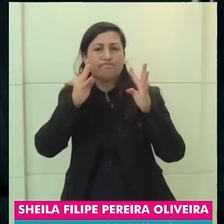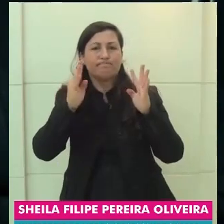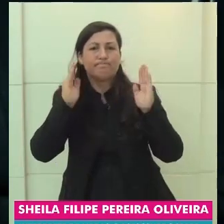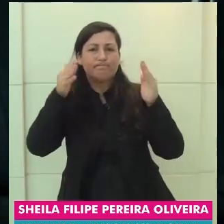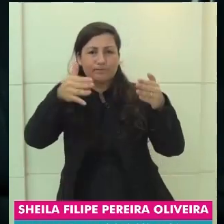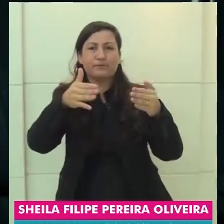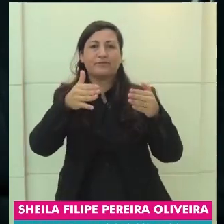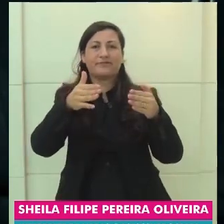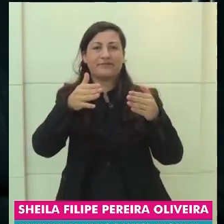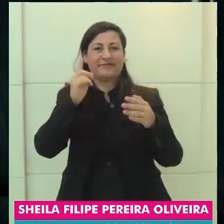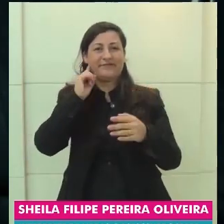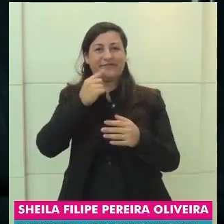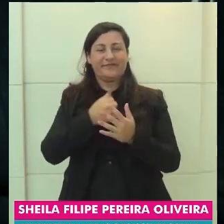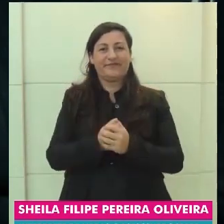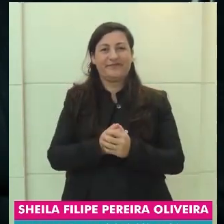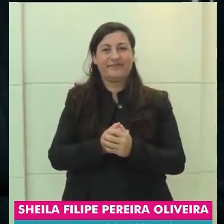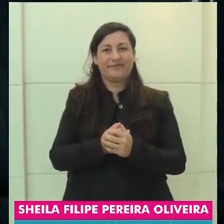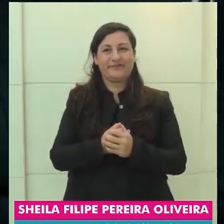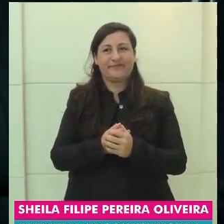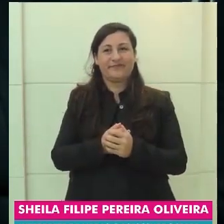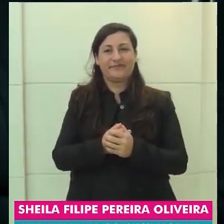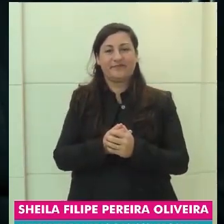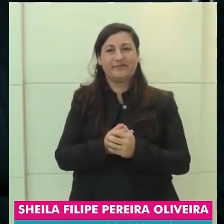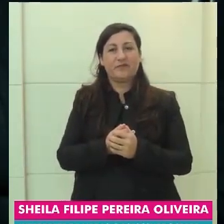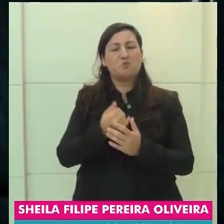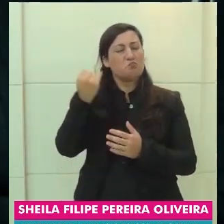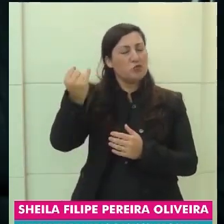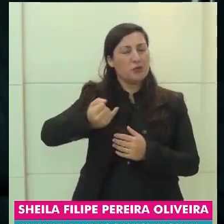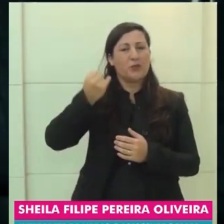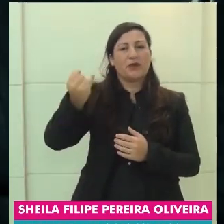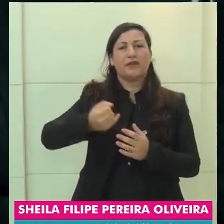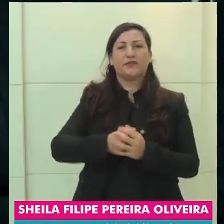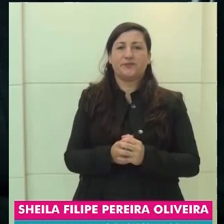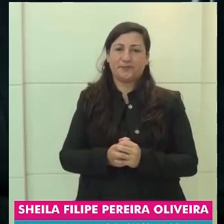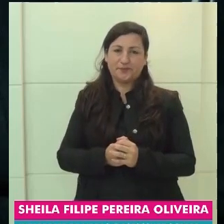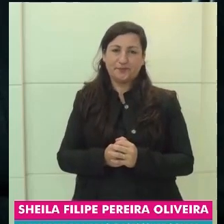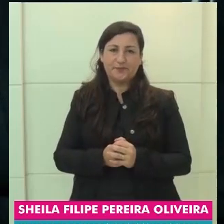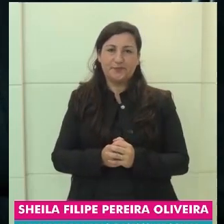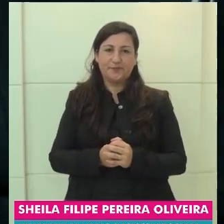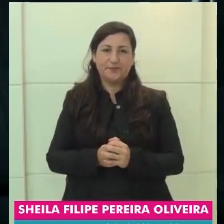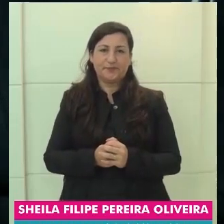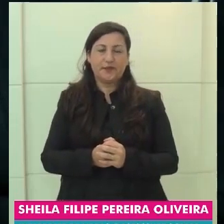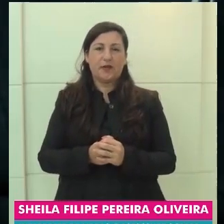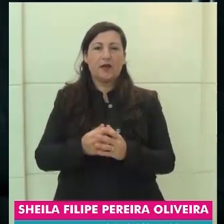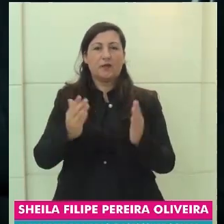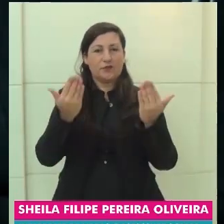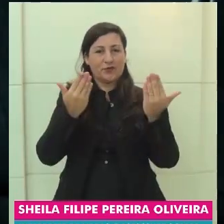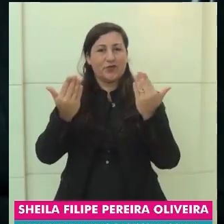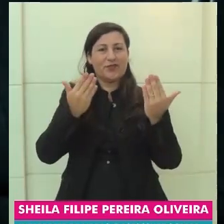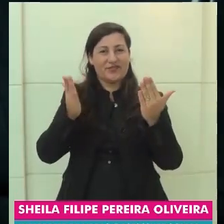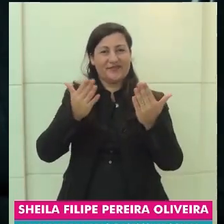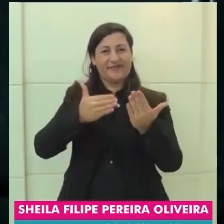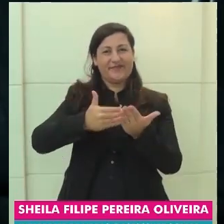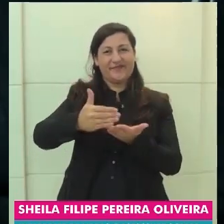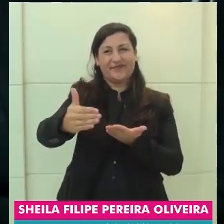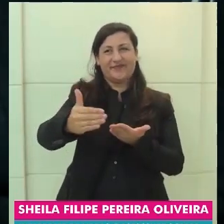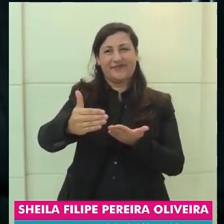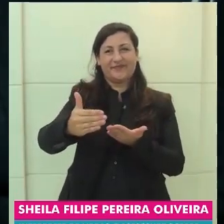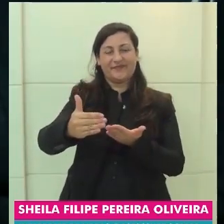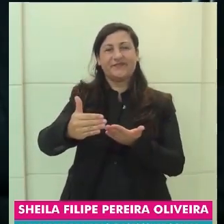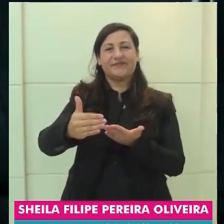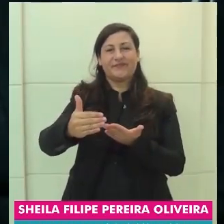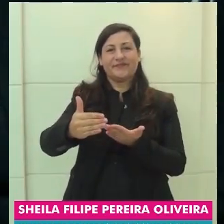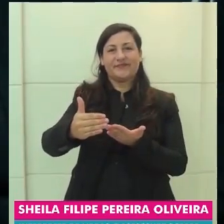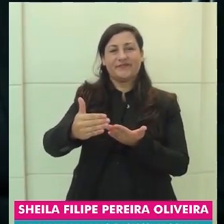intervenção de outro. Ele vai diretamente. Então, ele está fazendo um trabalho bem maravilhoso. Inclusive, a gente está pensando que a gente vai ter que